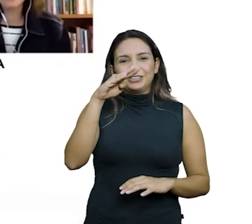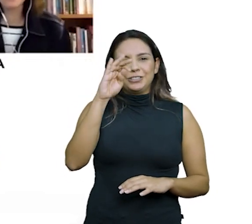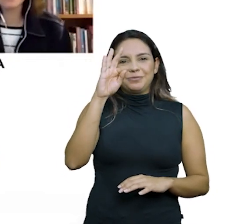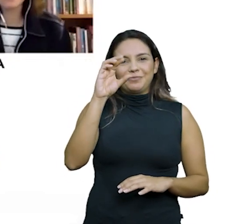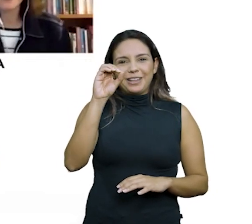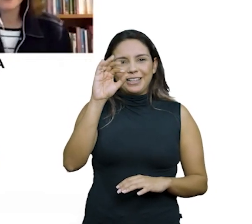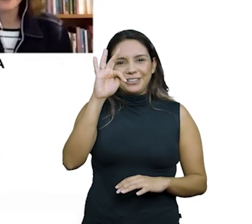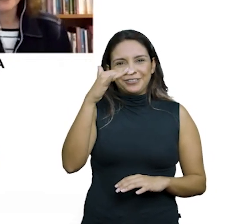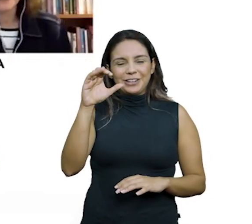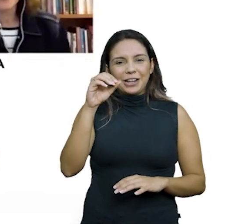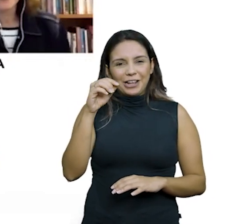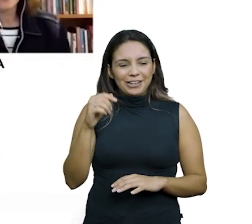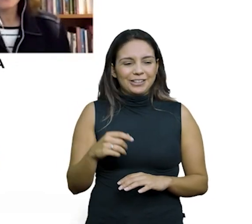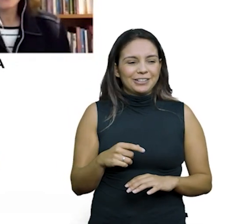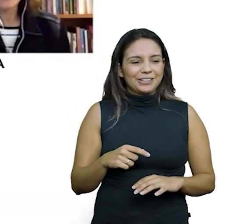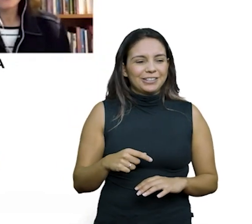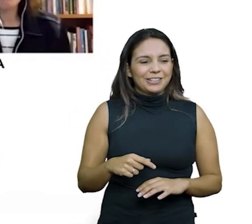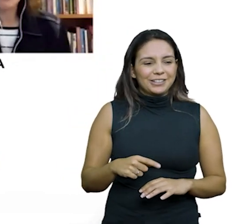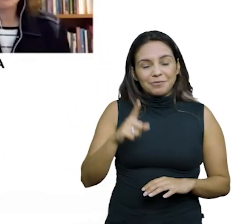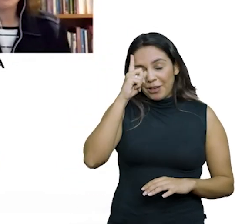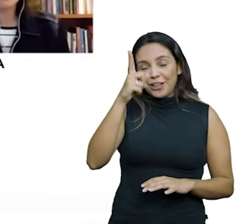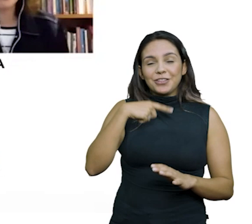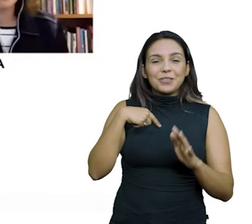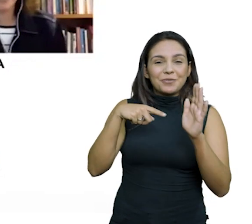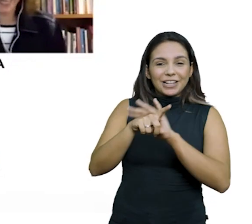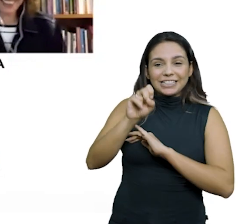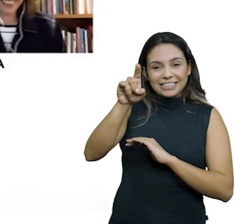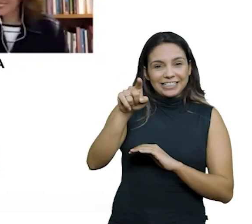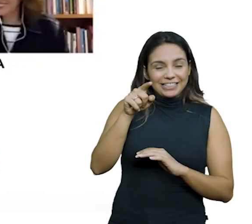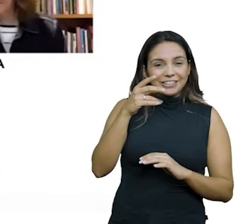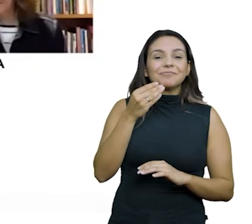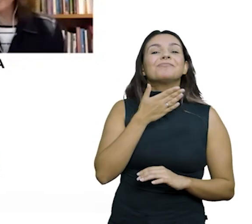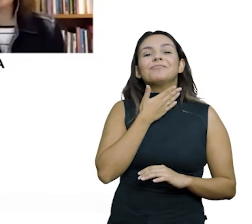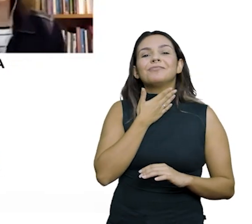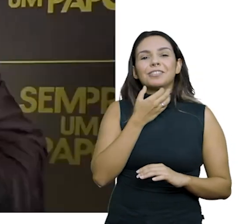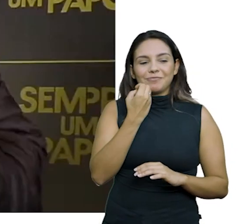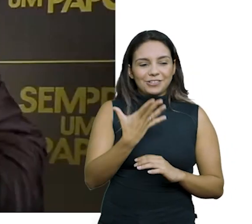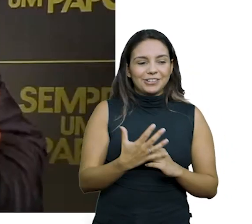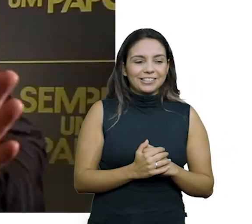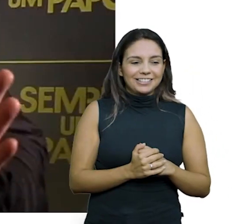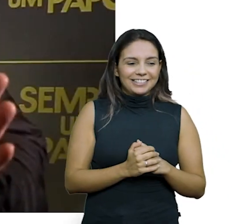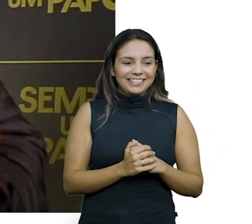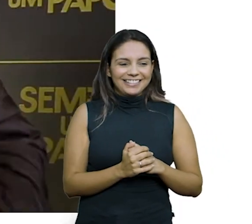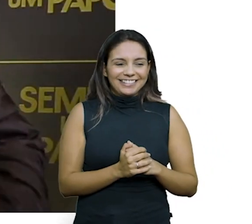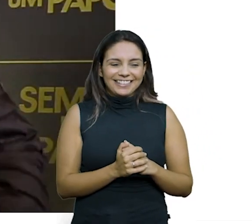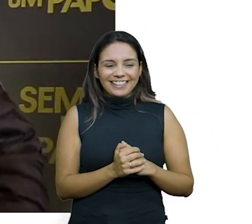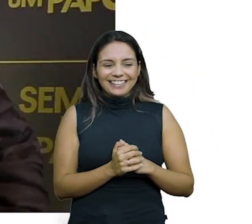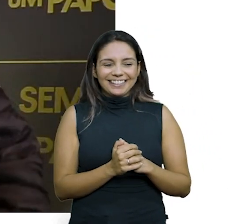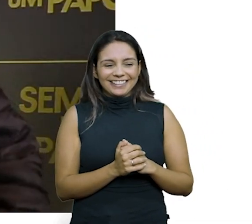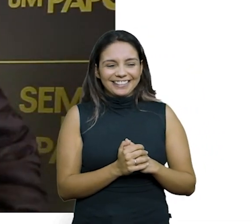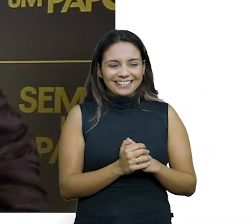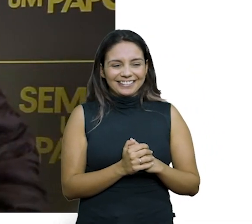manda perguntar, dizendo que o papo está ótimo. Francinha! Se ele está dizendo que o papo está ótimo, não deve estar tão bom assim.